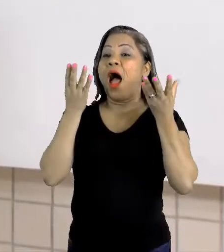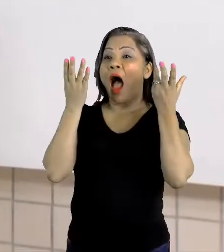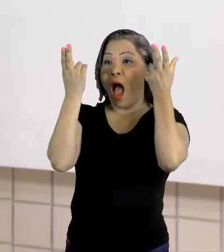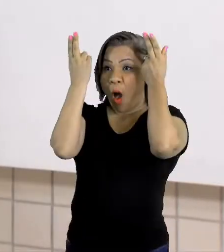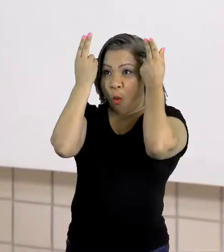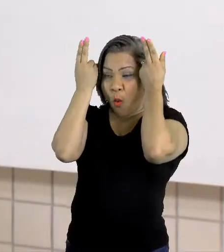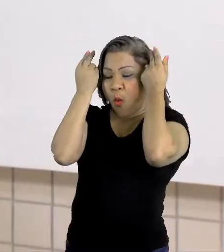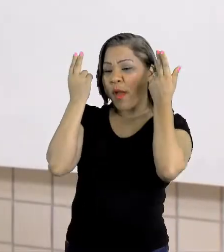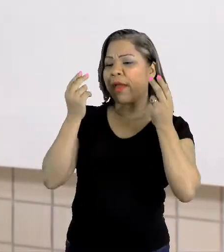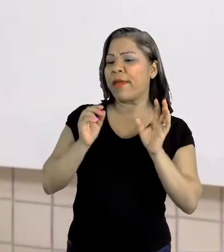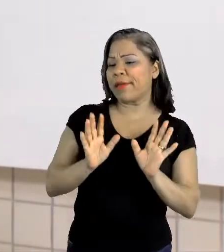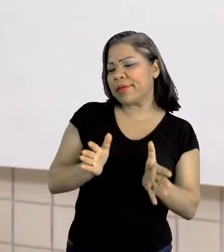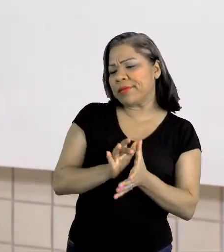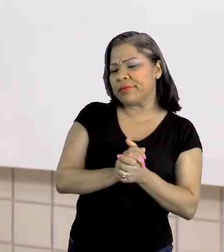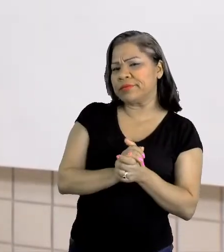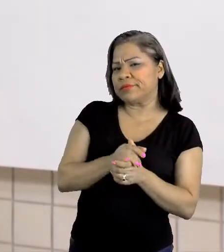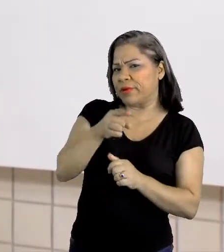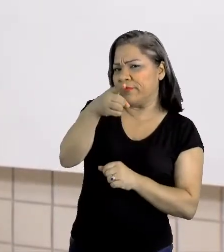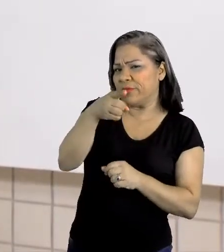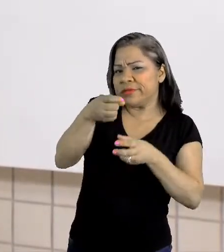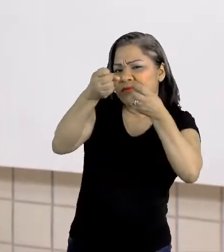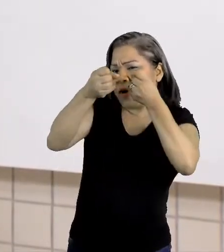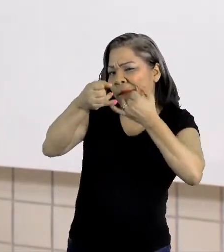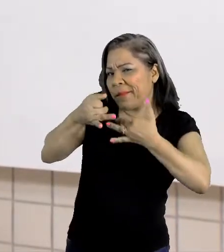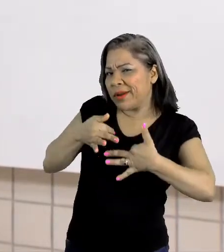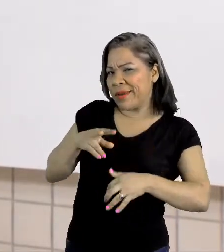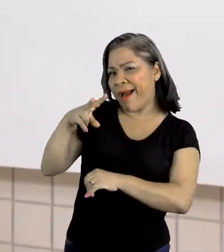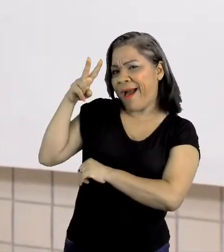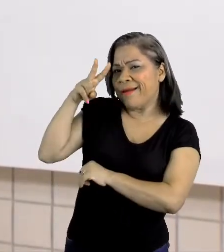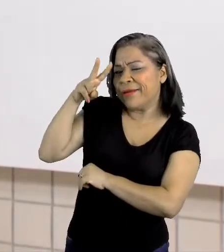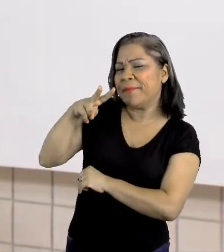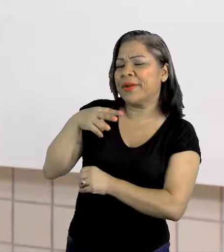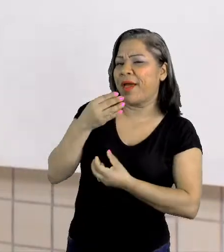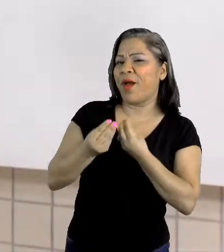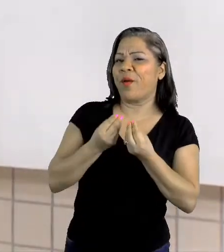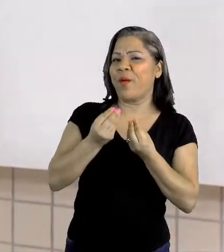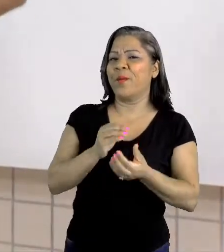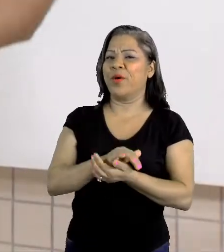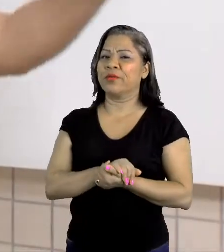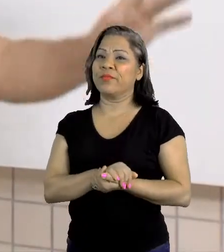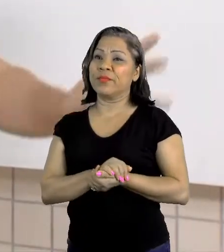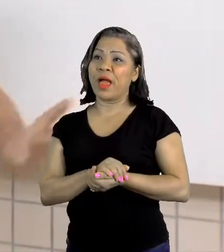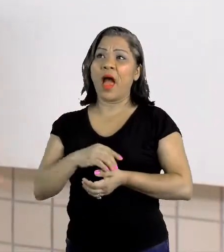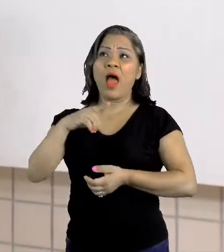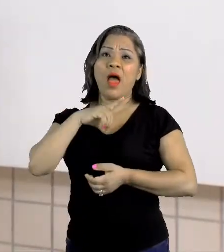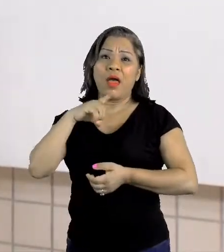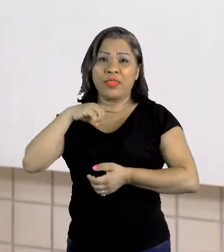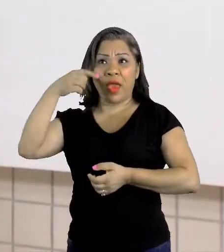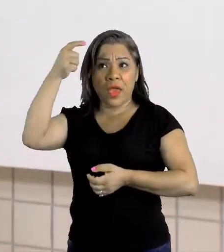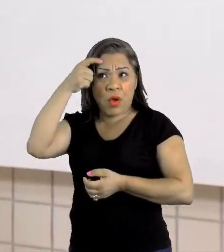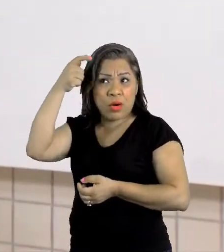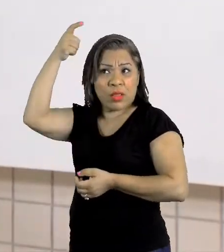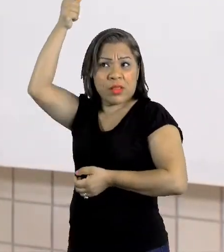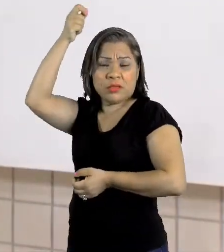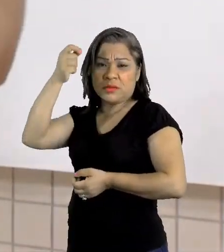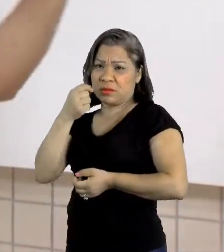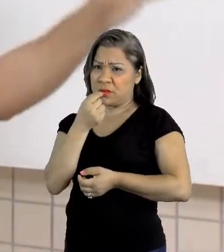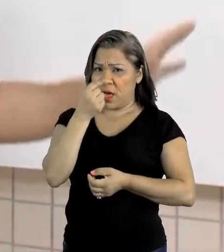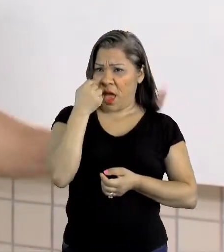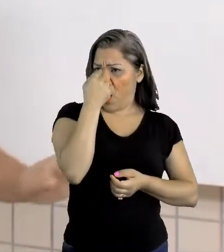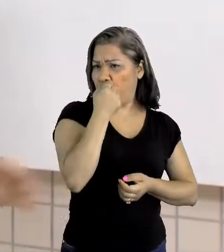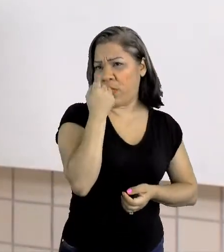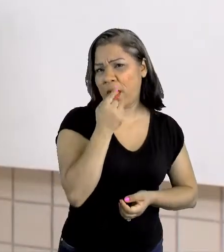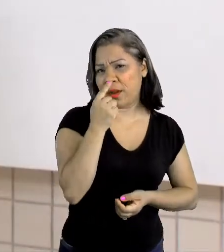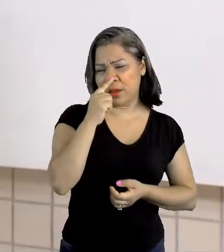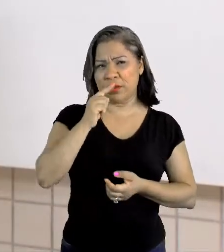assim, assado. Eu lembro agora direitinho como é que estava falando lá. Olha, ele tem a orelha assim, ele tem o nariz assim, ele tem os